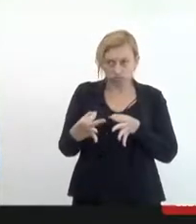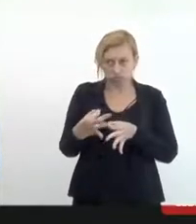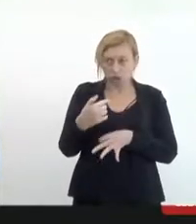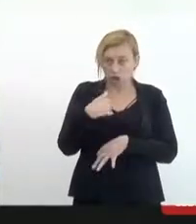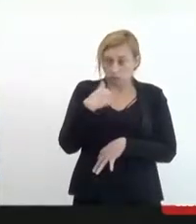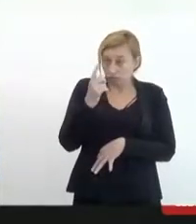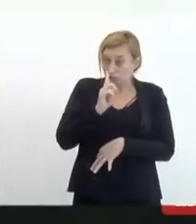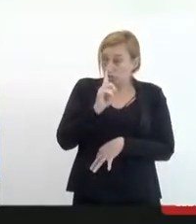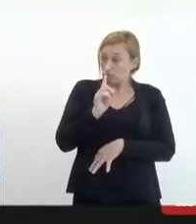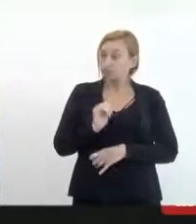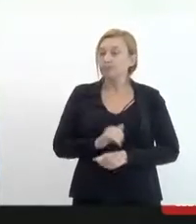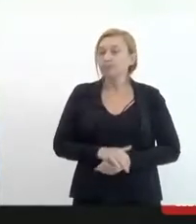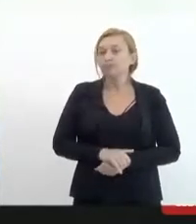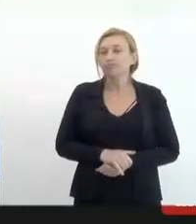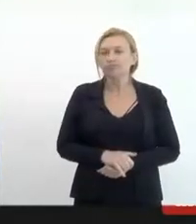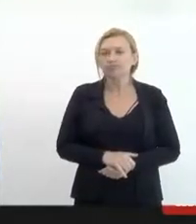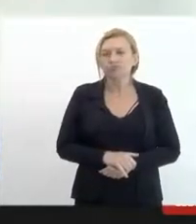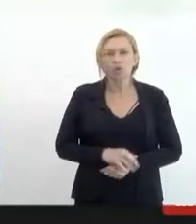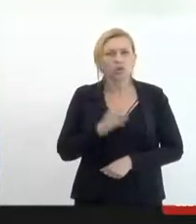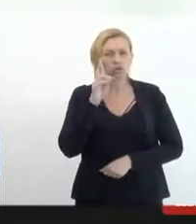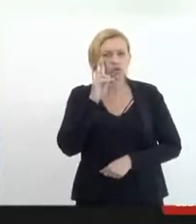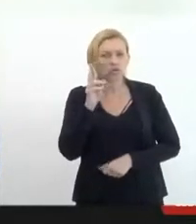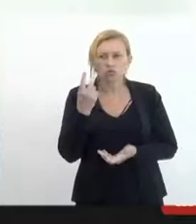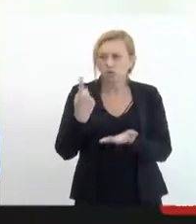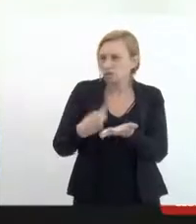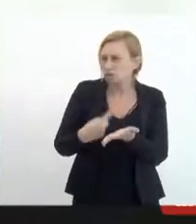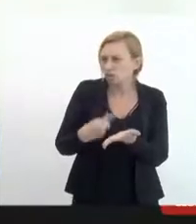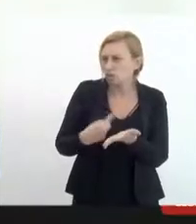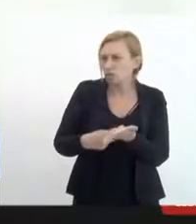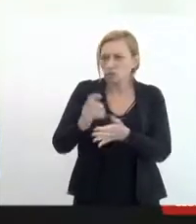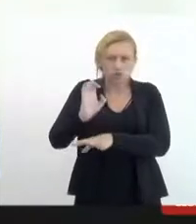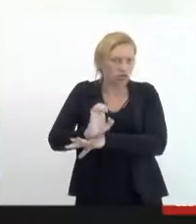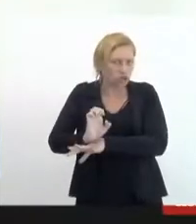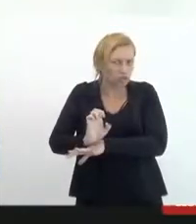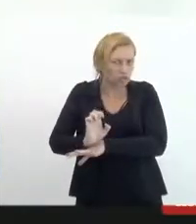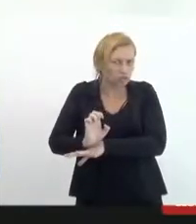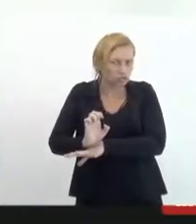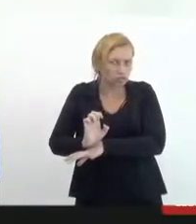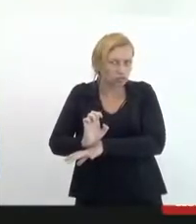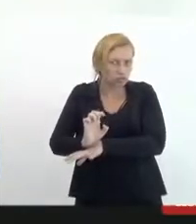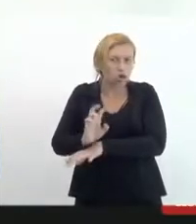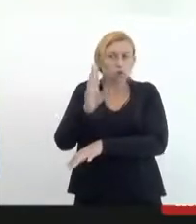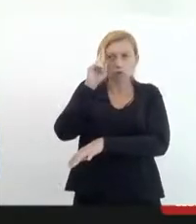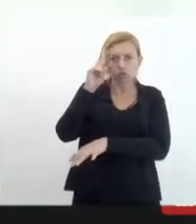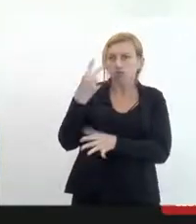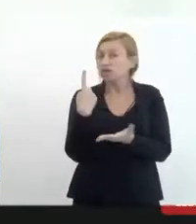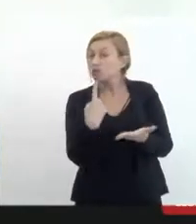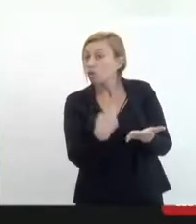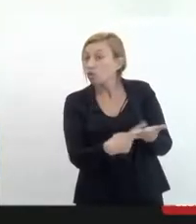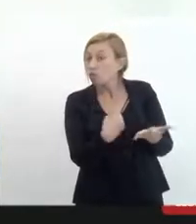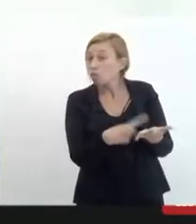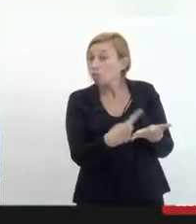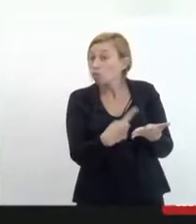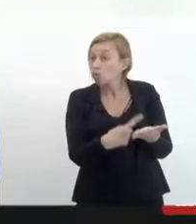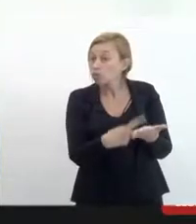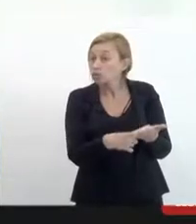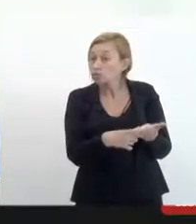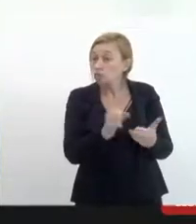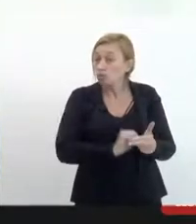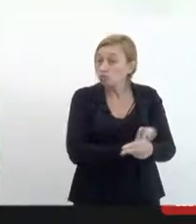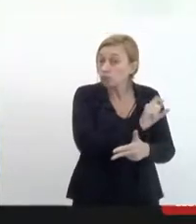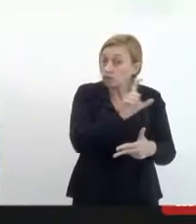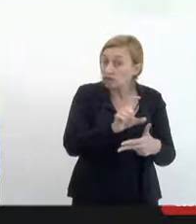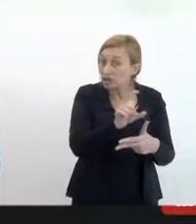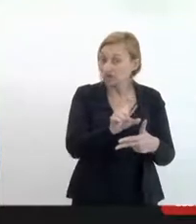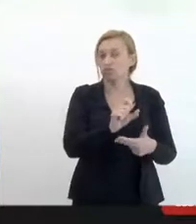sou, o senhor não fez um acordo com o Estado, o senhor fez um acordo com o Poder